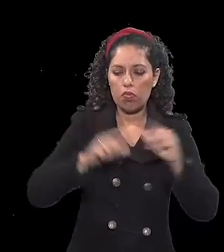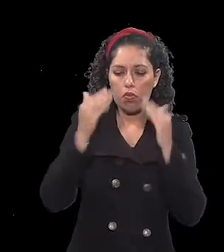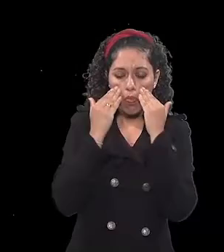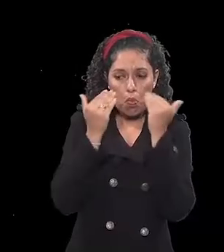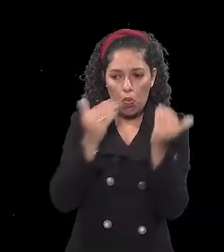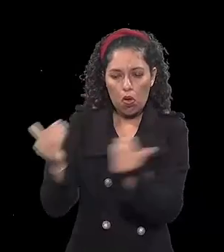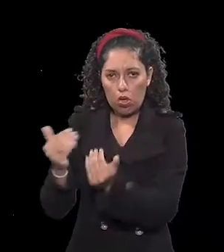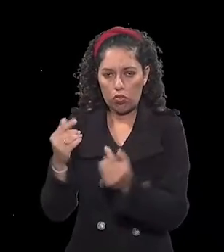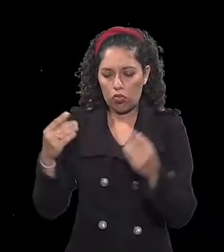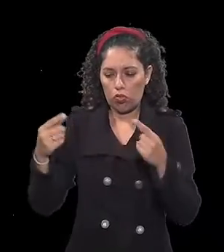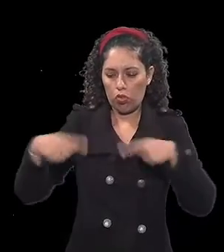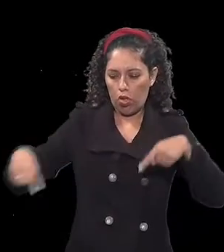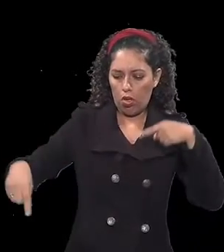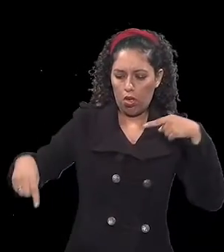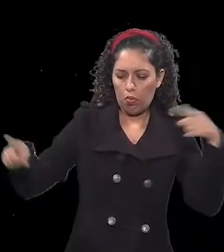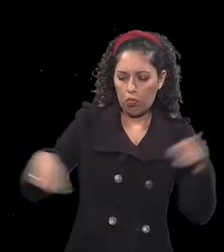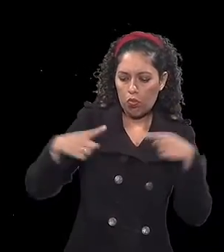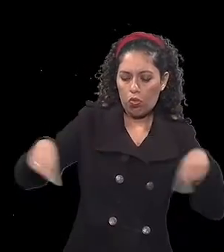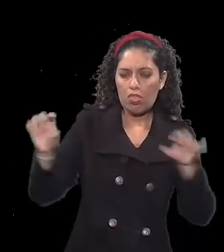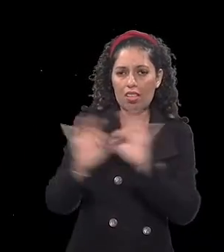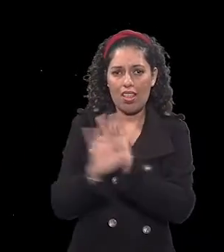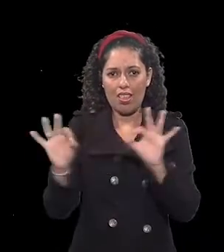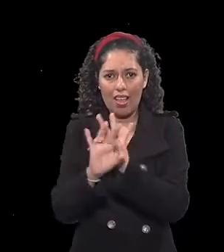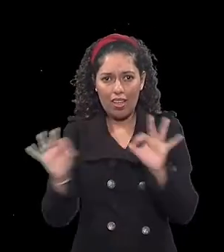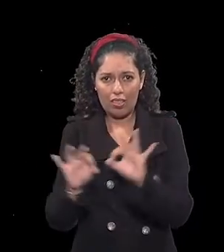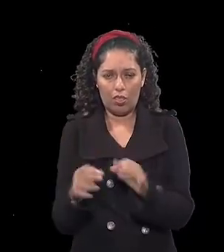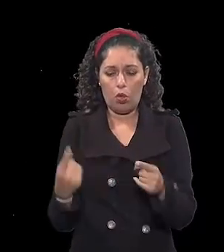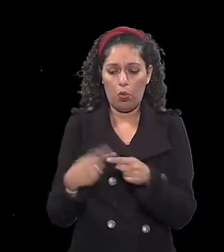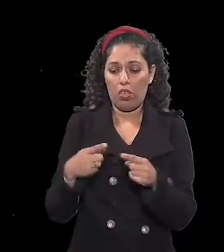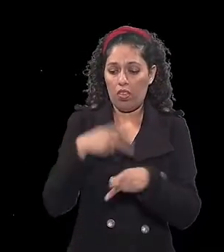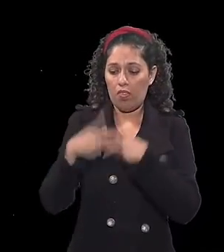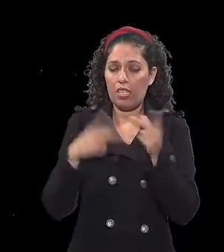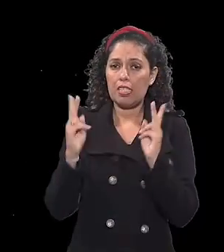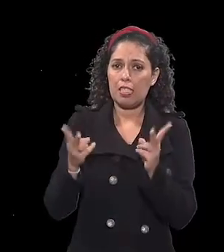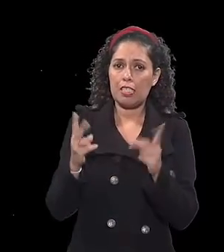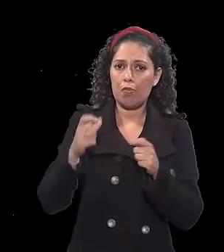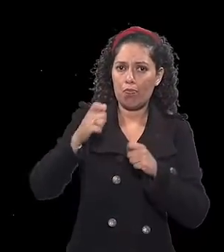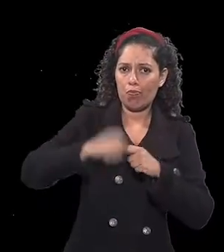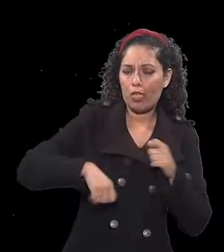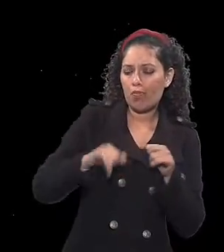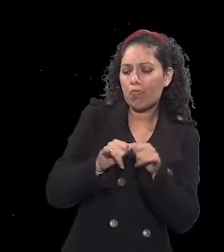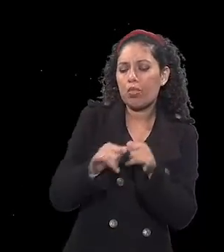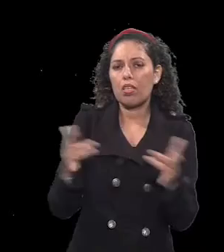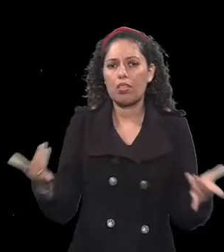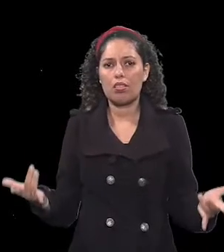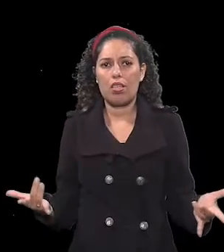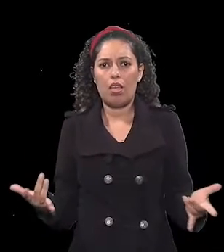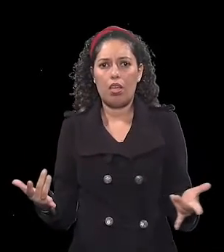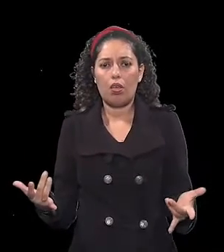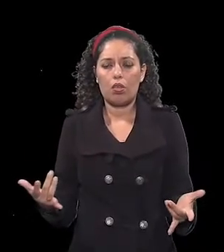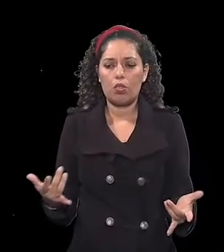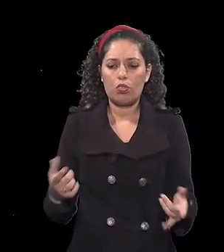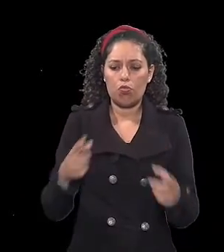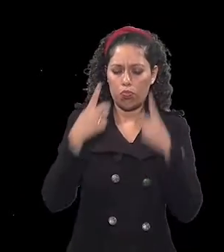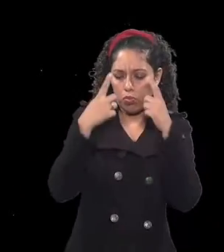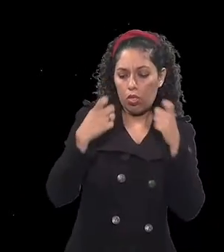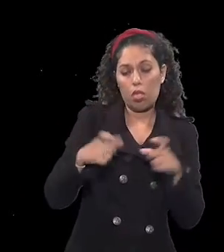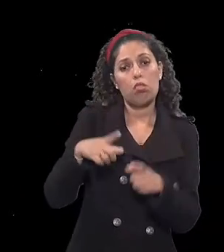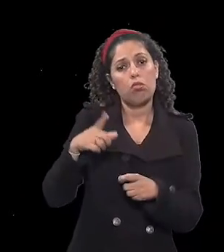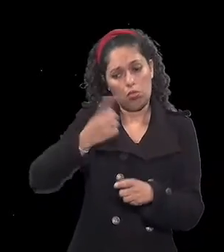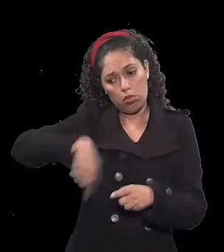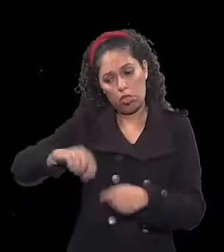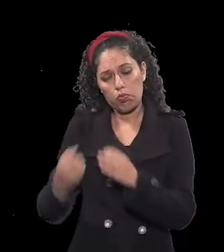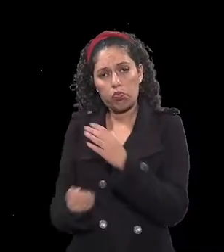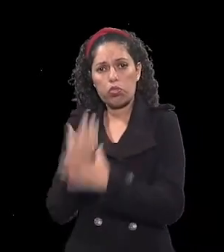de outras questões que não seja a questão do sexo, não seja a questão do proibidão, né? Então vamos criar as nossas ferramentas. O sarau, mais uma vez, é